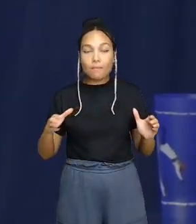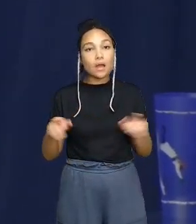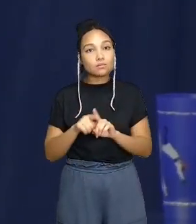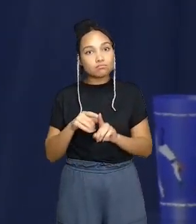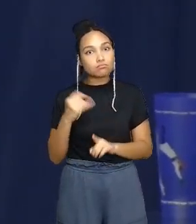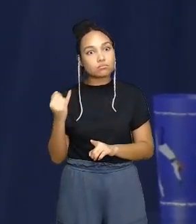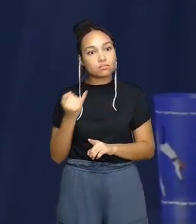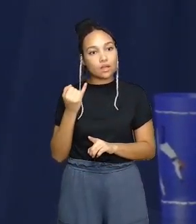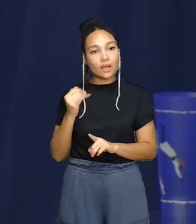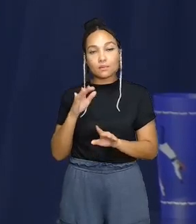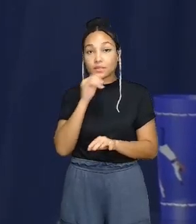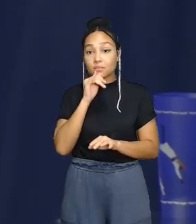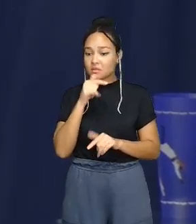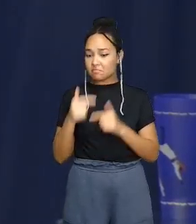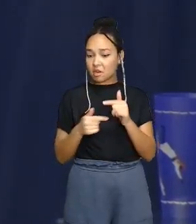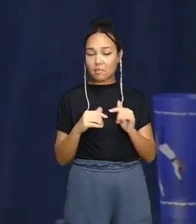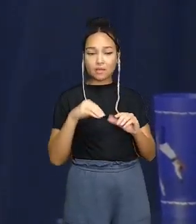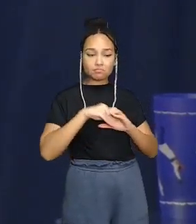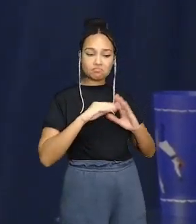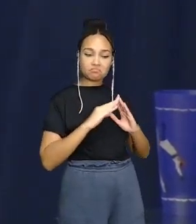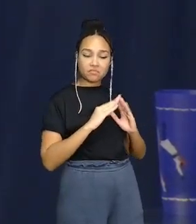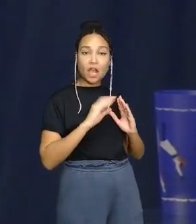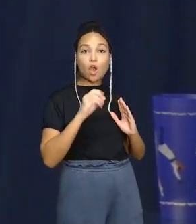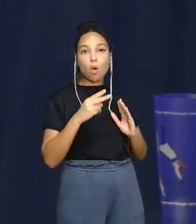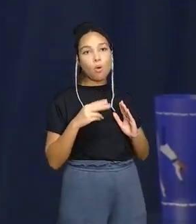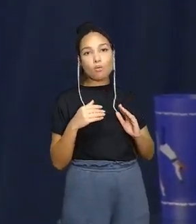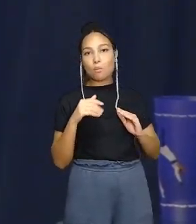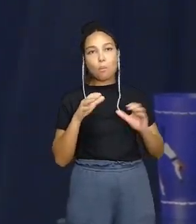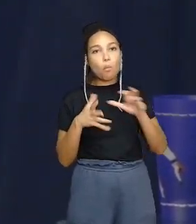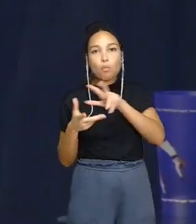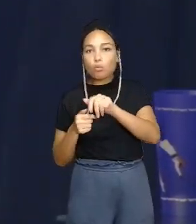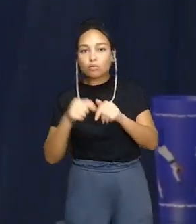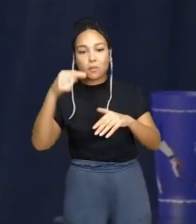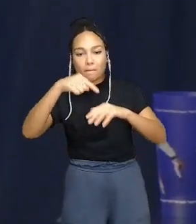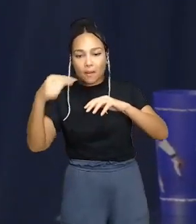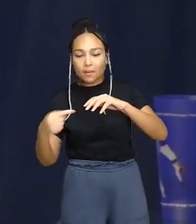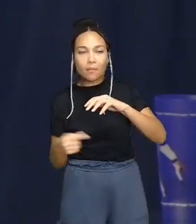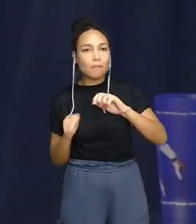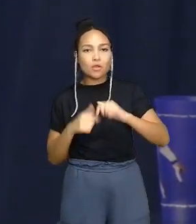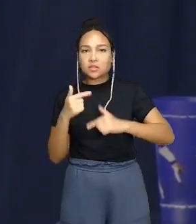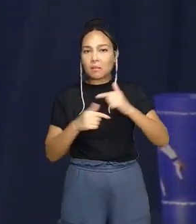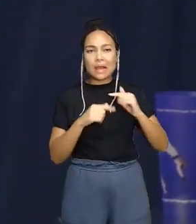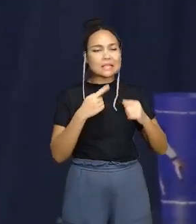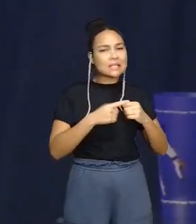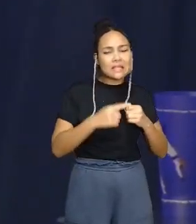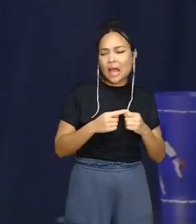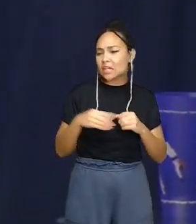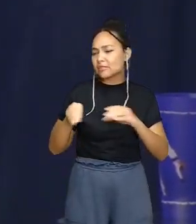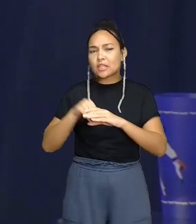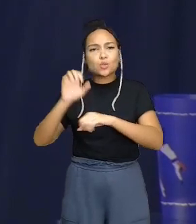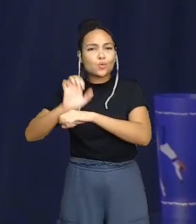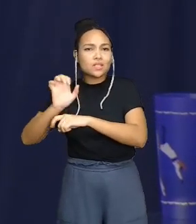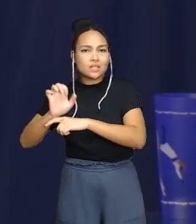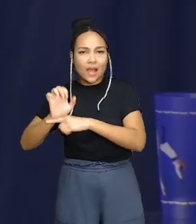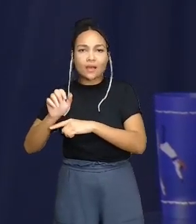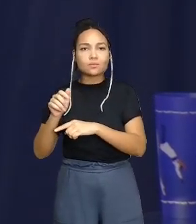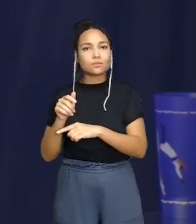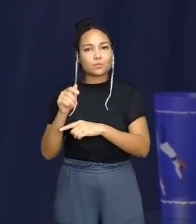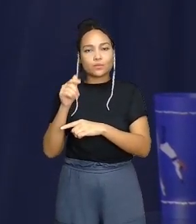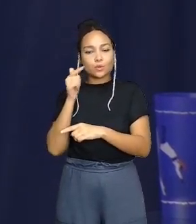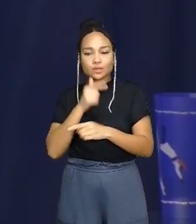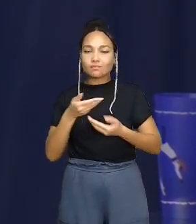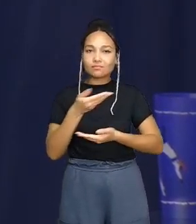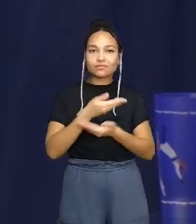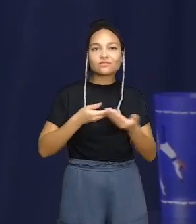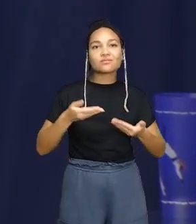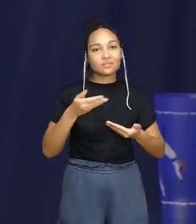da minha casa em qualquer outro lugar do mundo, posso trabalhar na minha própria cidade, no meu próprio estado, entendendo a dinâmica local.